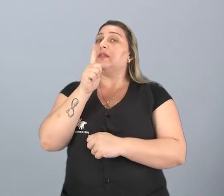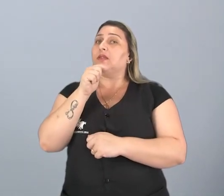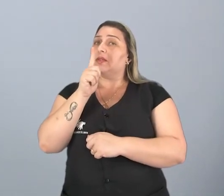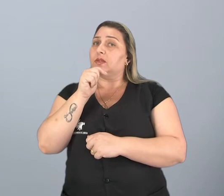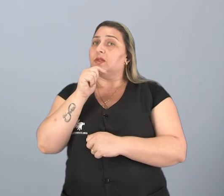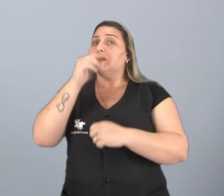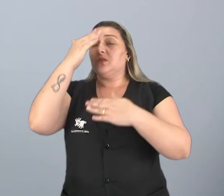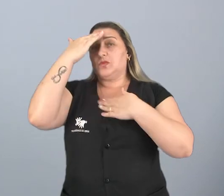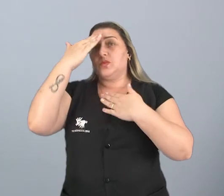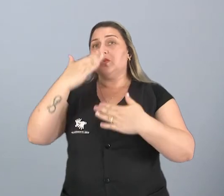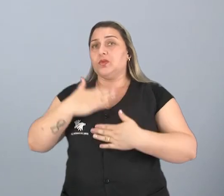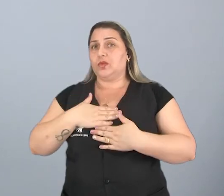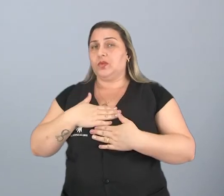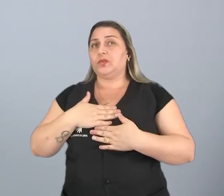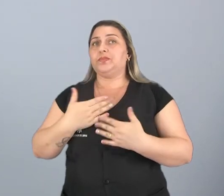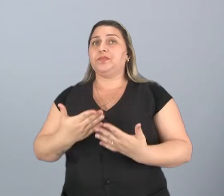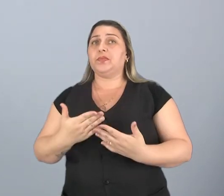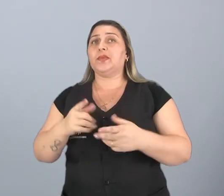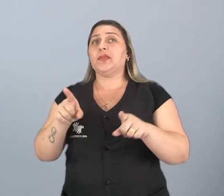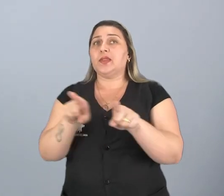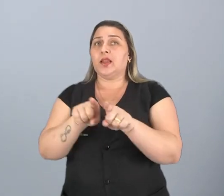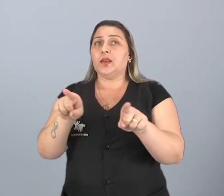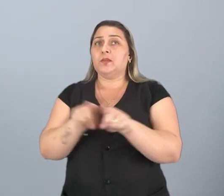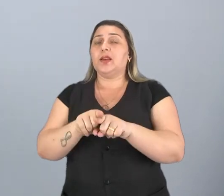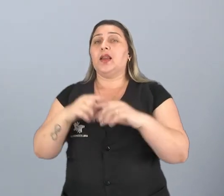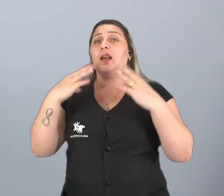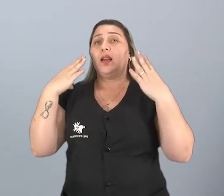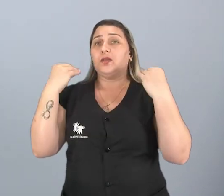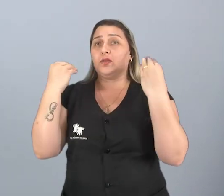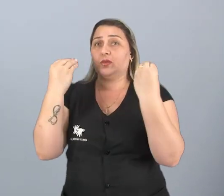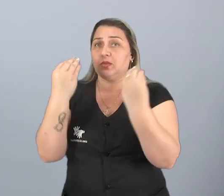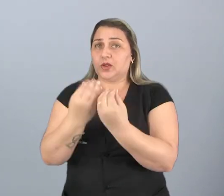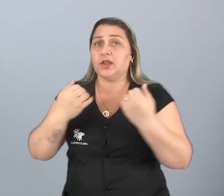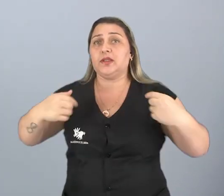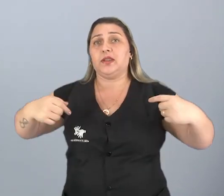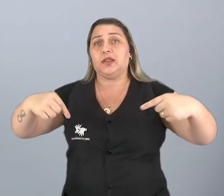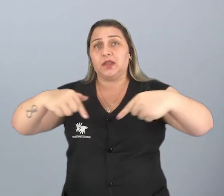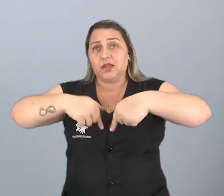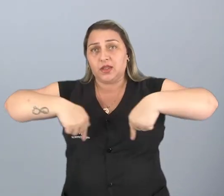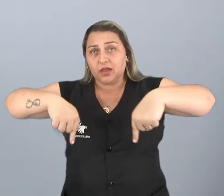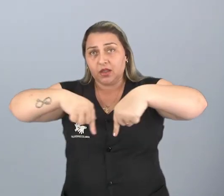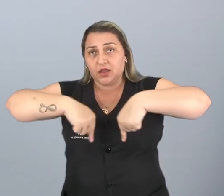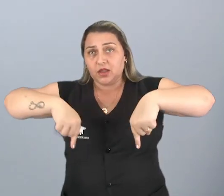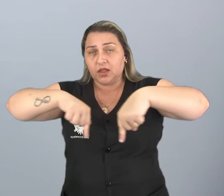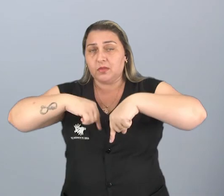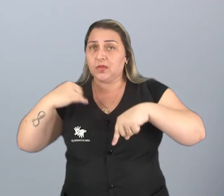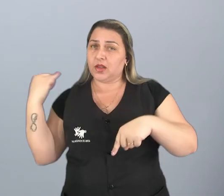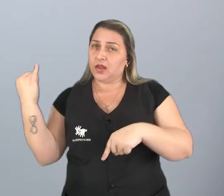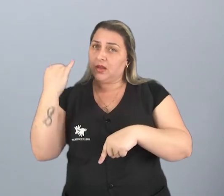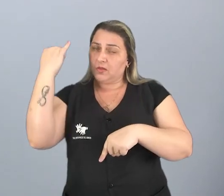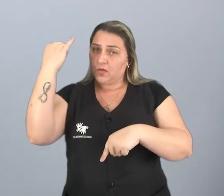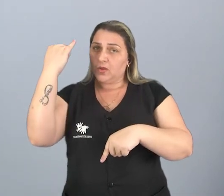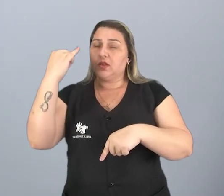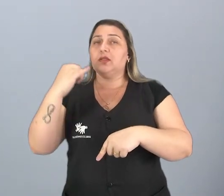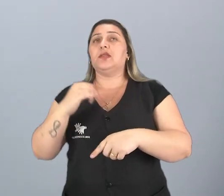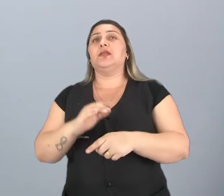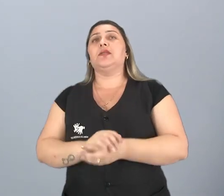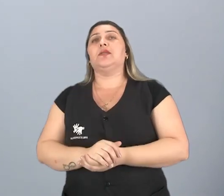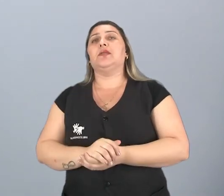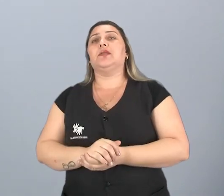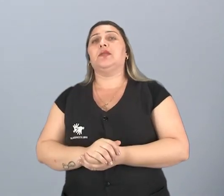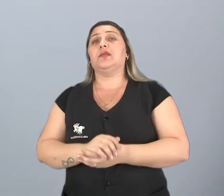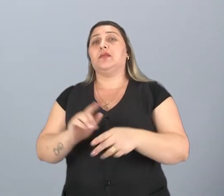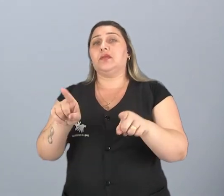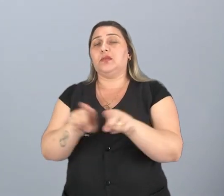que ocorram os processos metabólicos, tá? Também está relacionado o fato da água ser um importantíssimo solvente e está relacionado